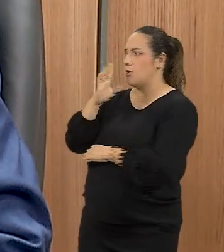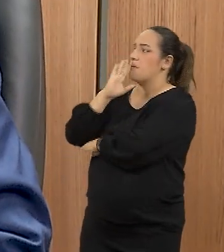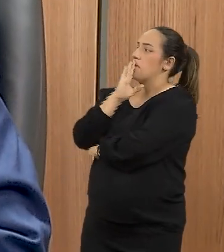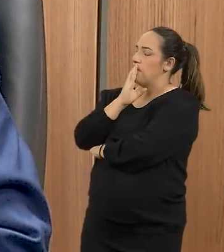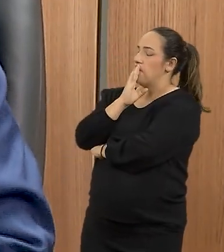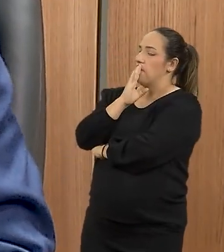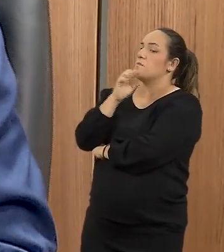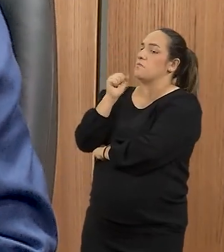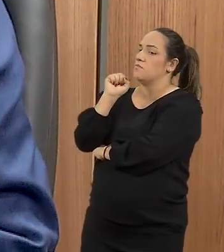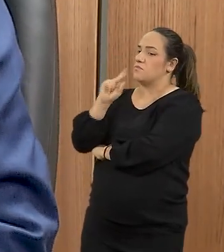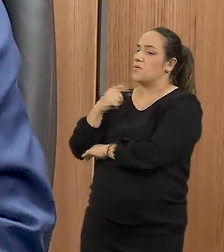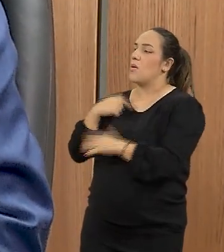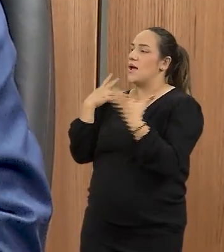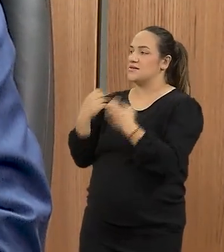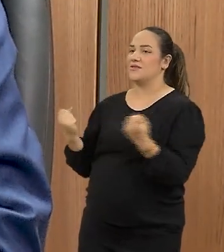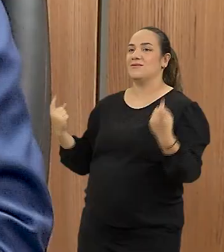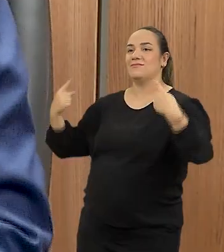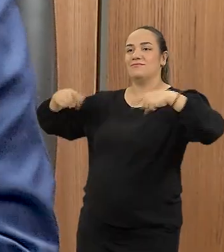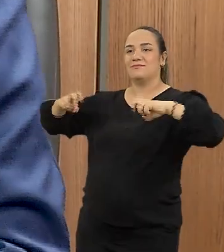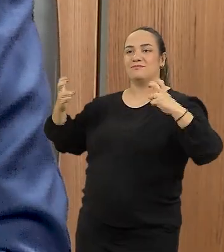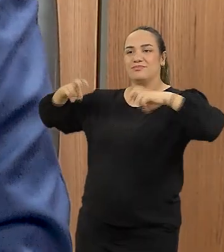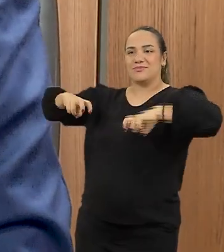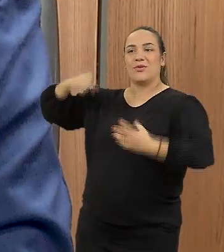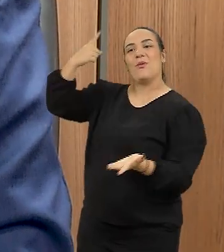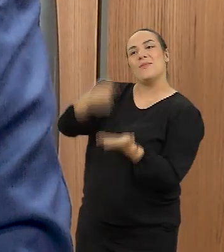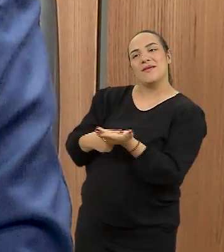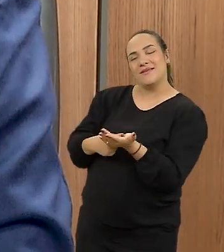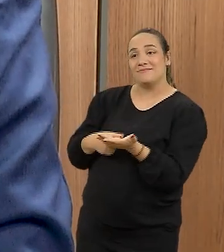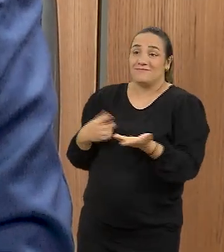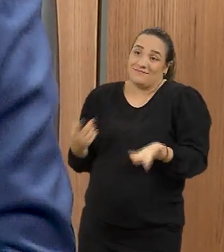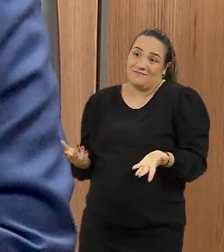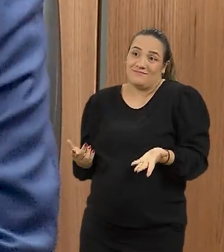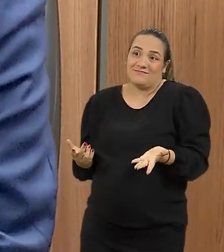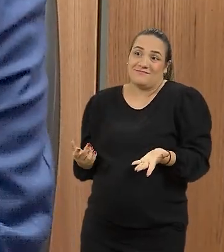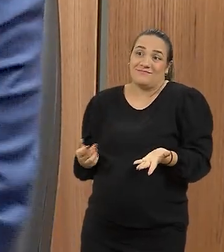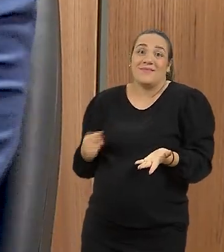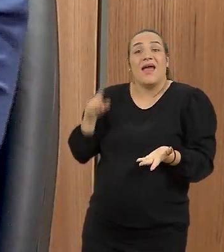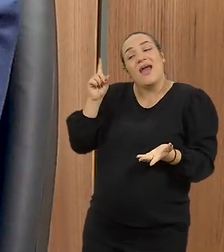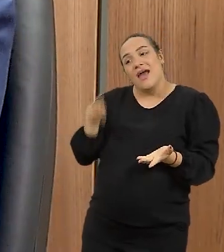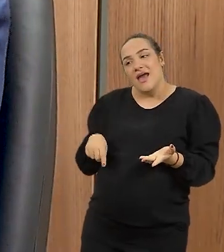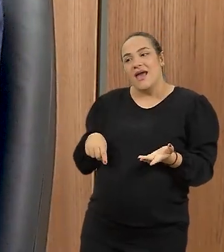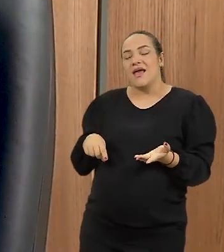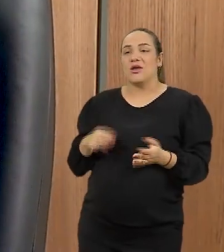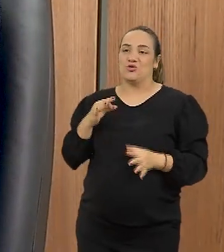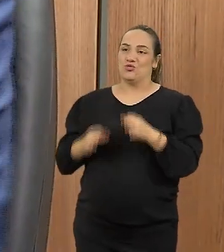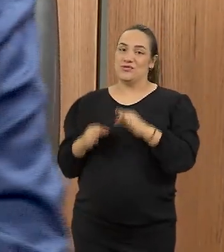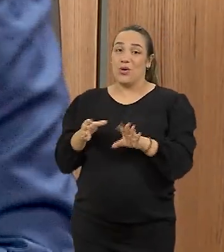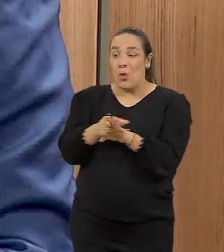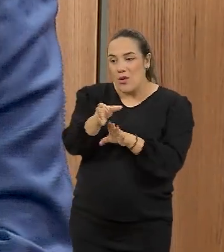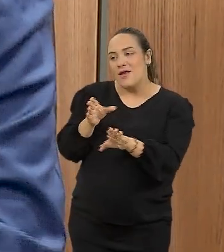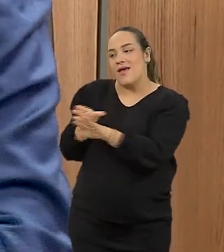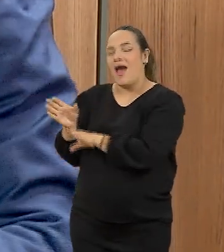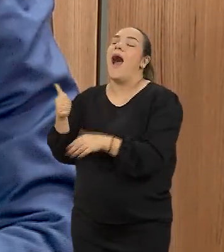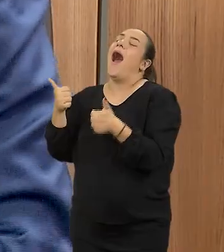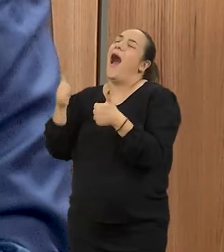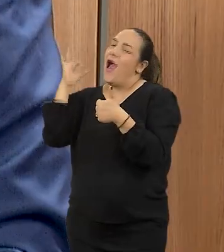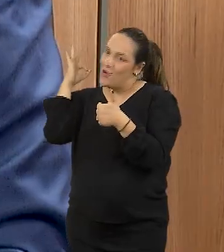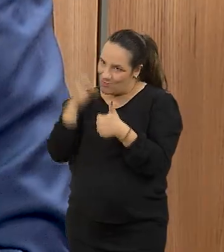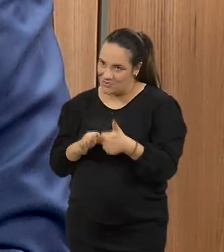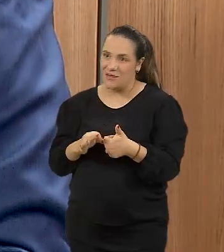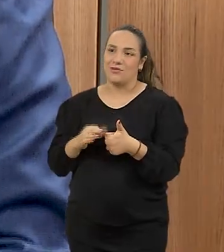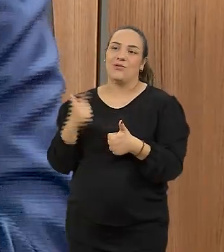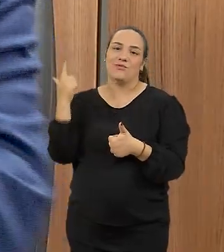acordo, porque a parte cedeu. Senão a parte não ia ceder. Então essa informação, o judiciário, e aí o juiz